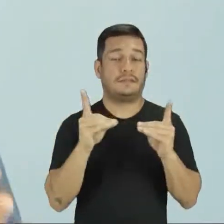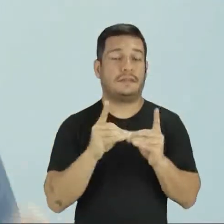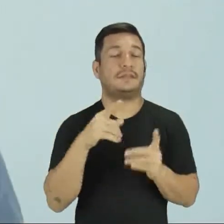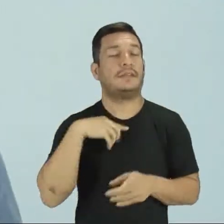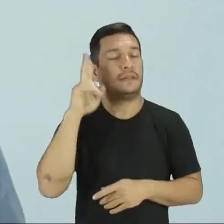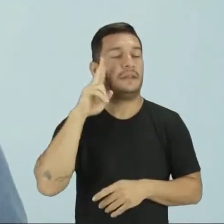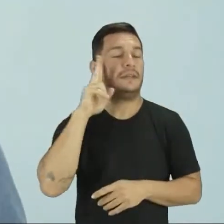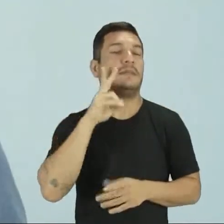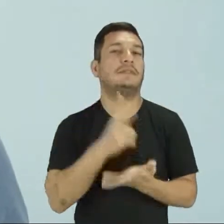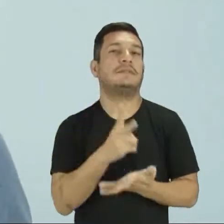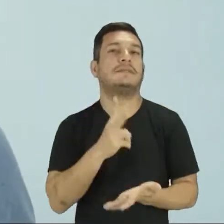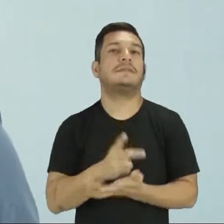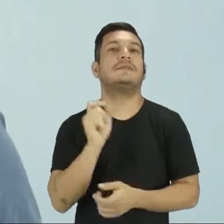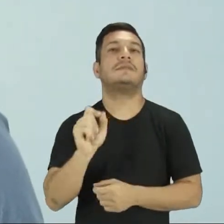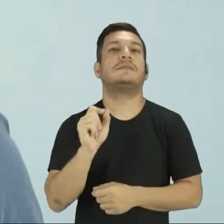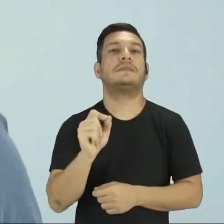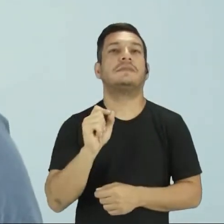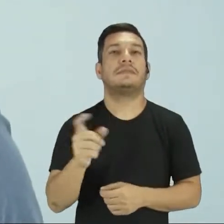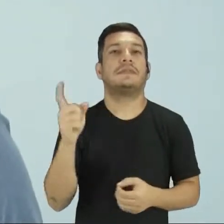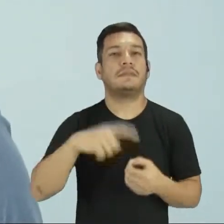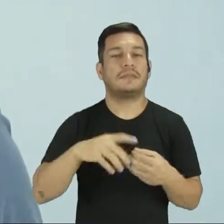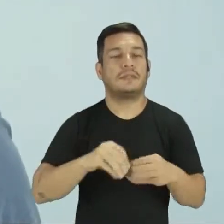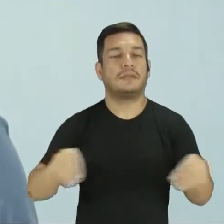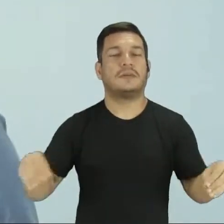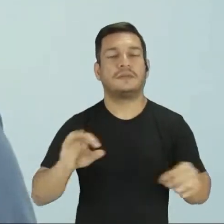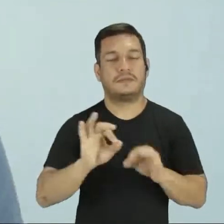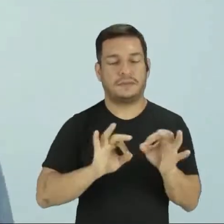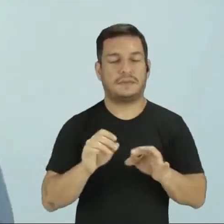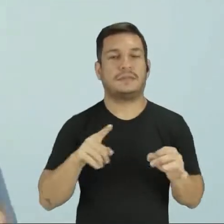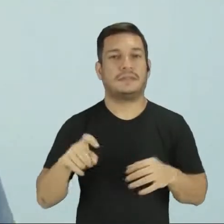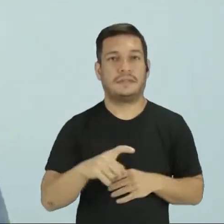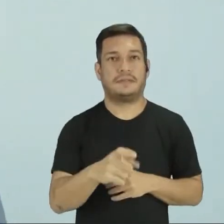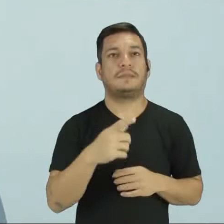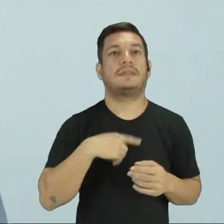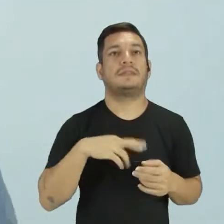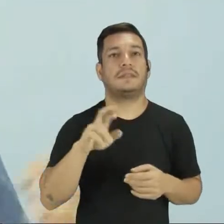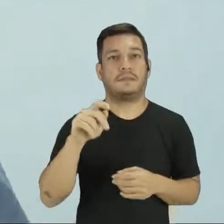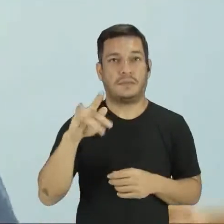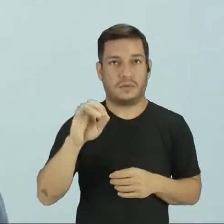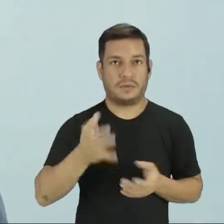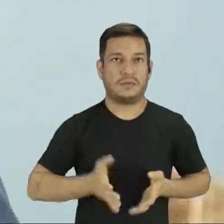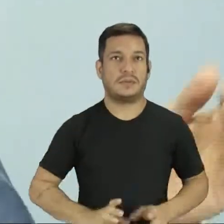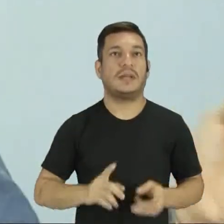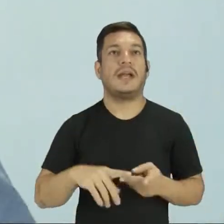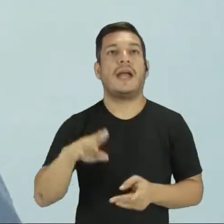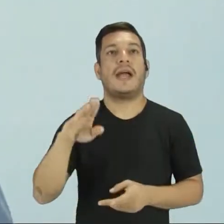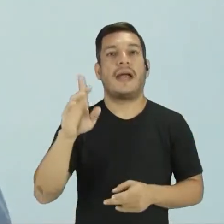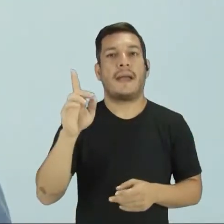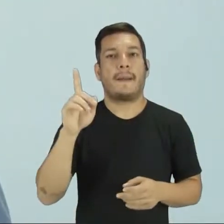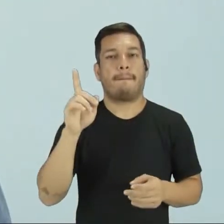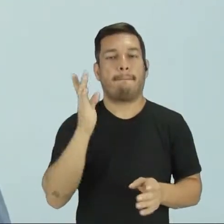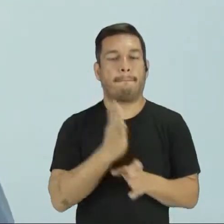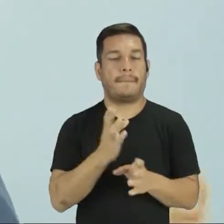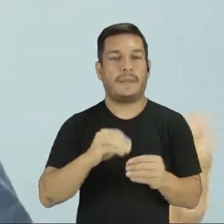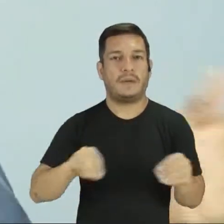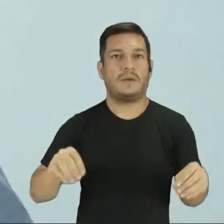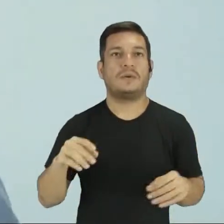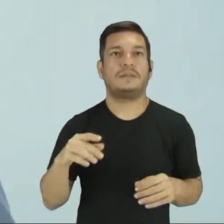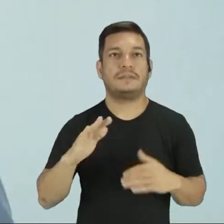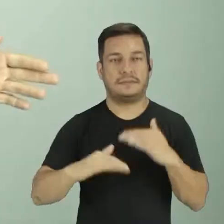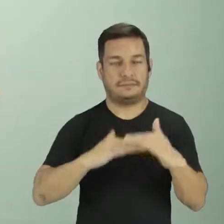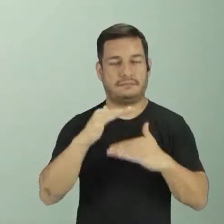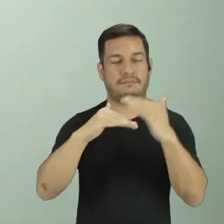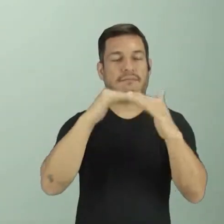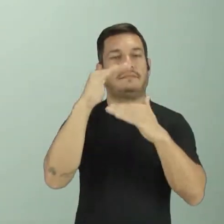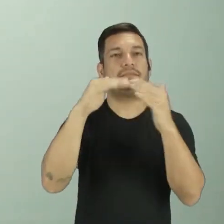didática, lembra sempre, meiose, formação de gametas, reprodução. Mitose, crescimento, regeneração celular, todos os